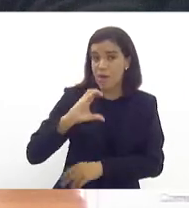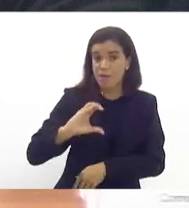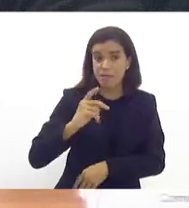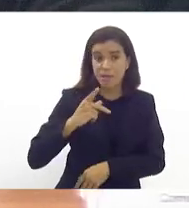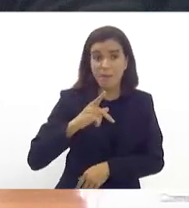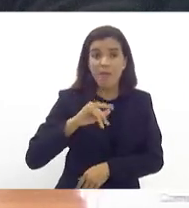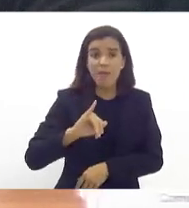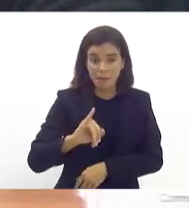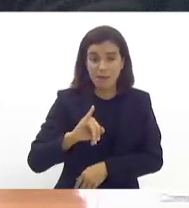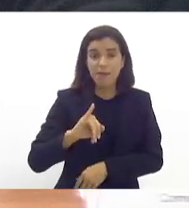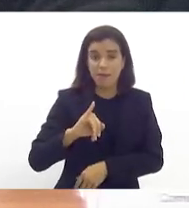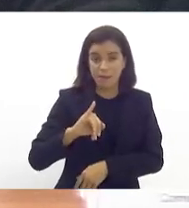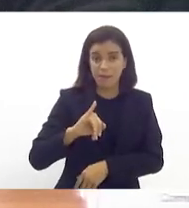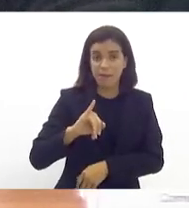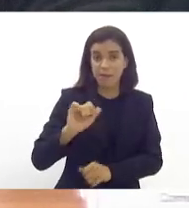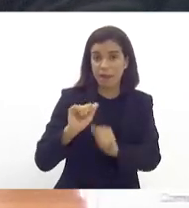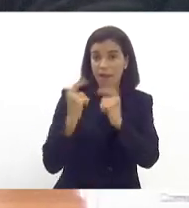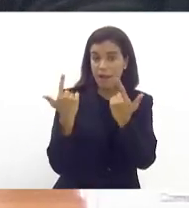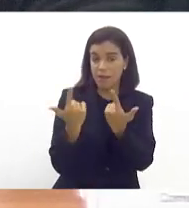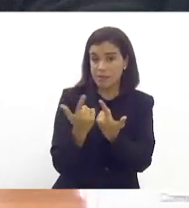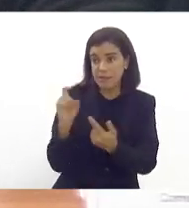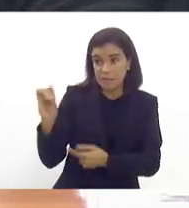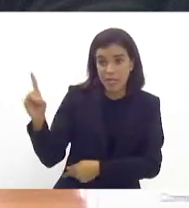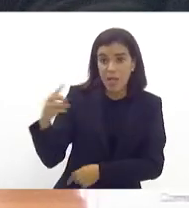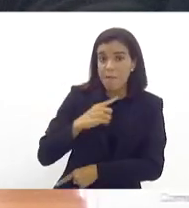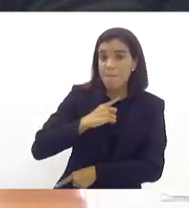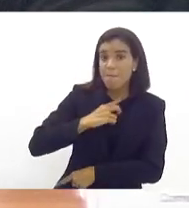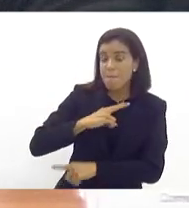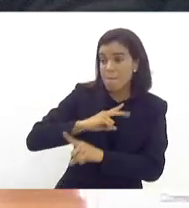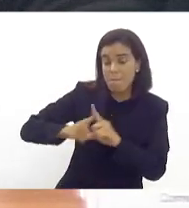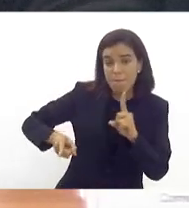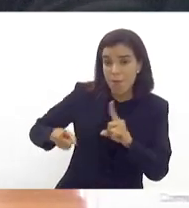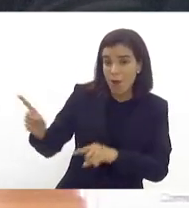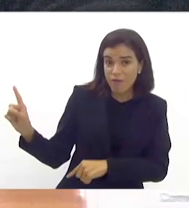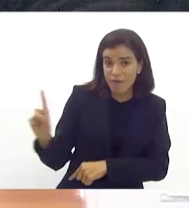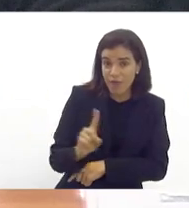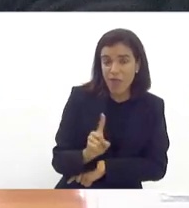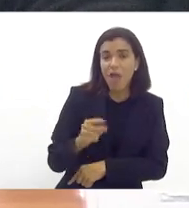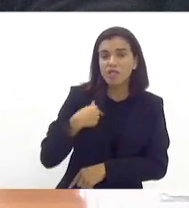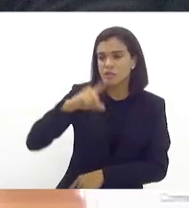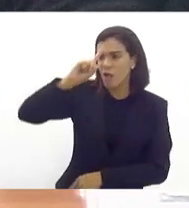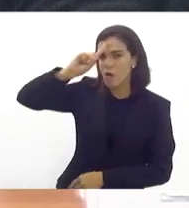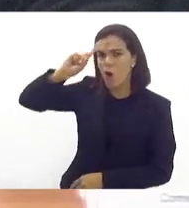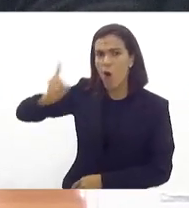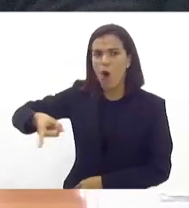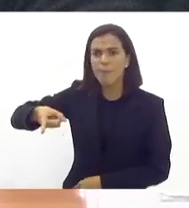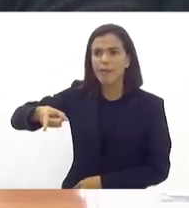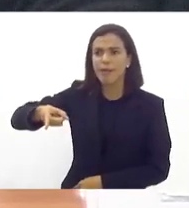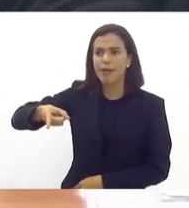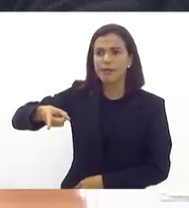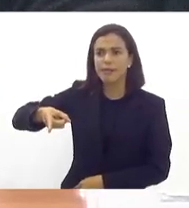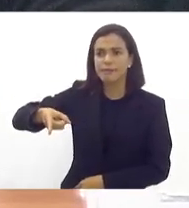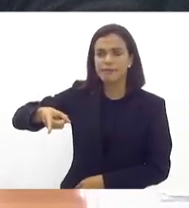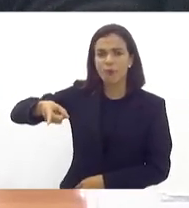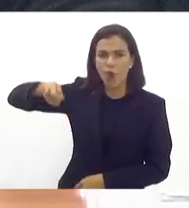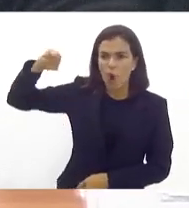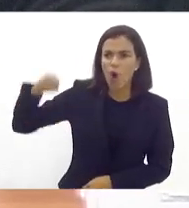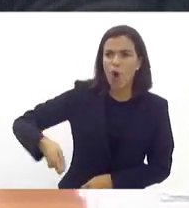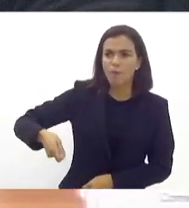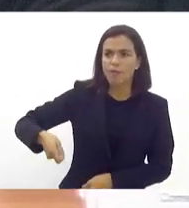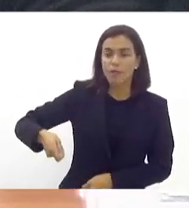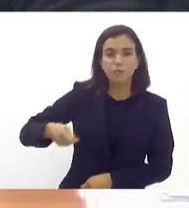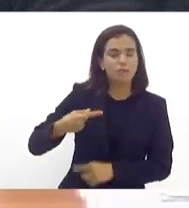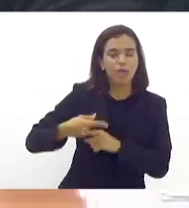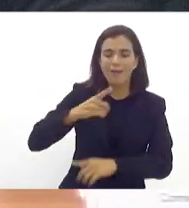a gente vai abrir uma CPI nesse essa casa a gente se ele não puder vir a gente coloca uma medida corretiva ele é obrigado a vir entendeu porque